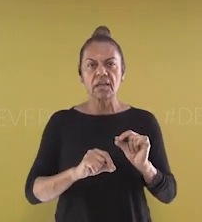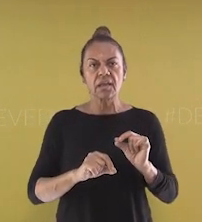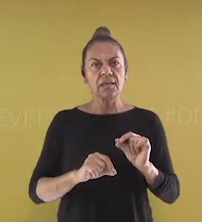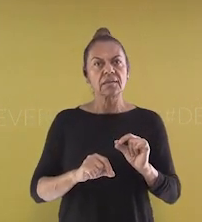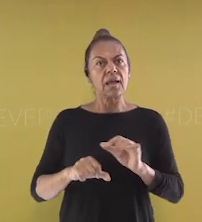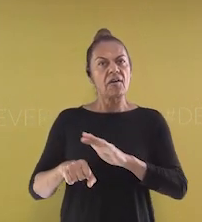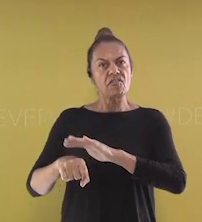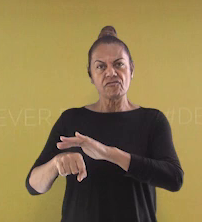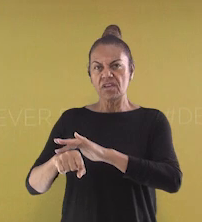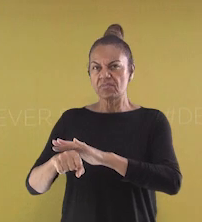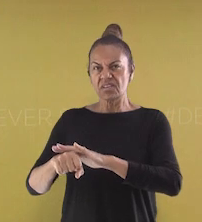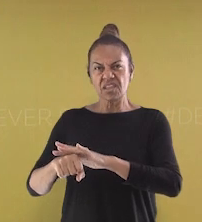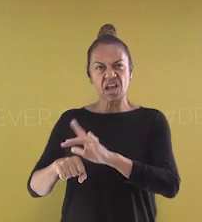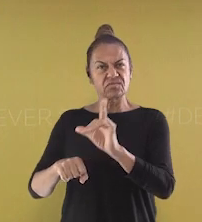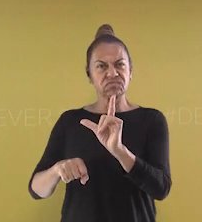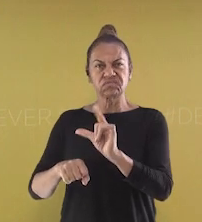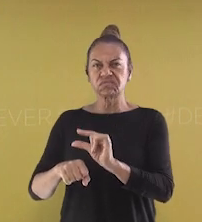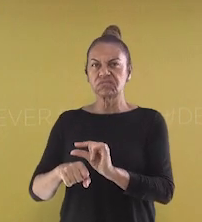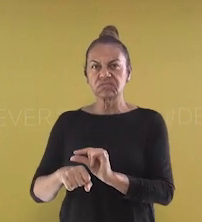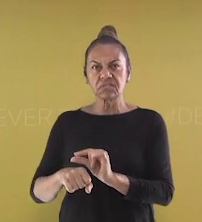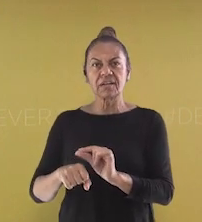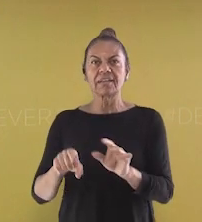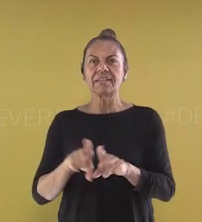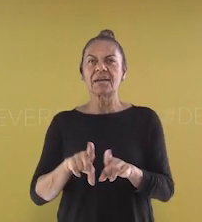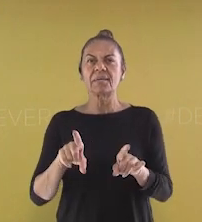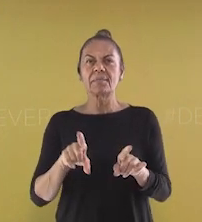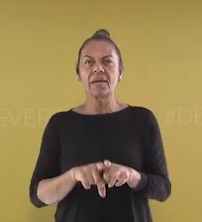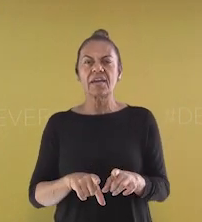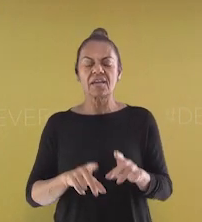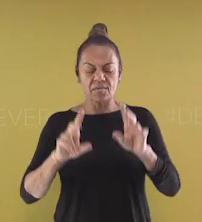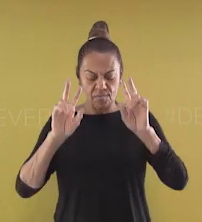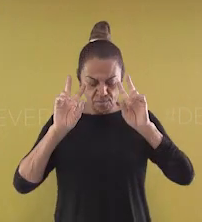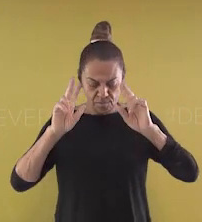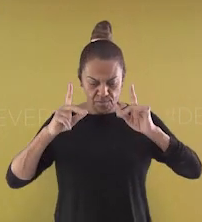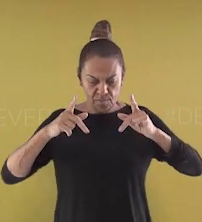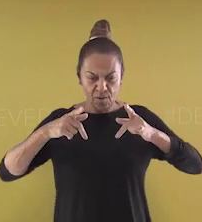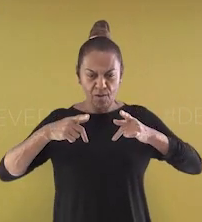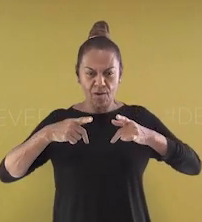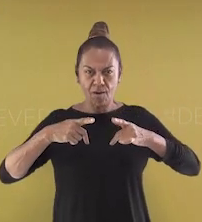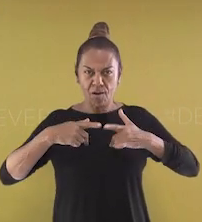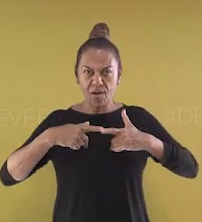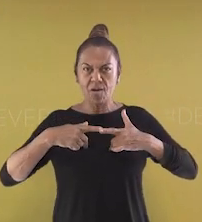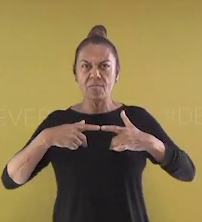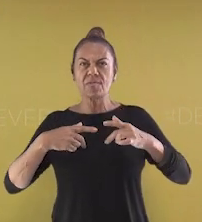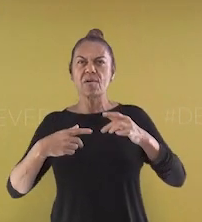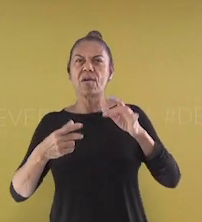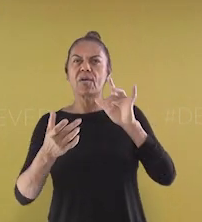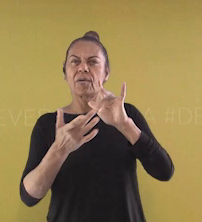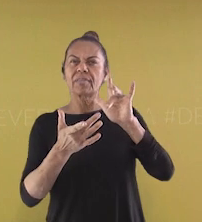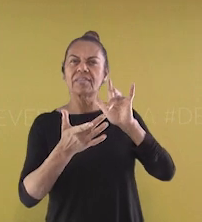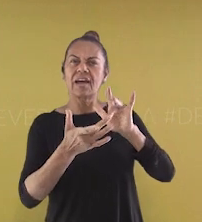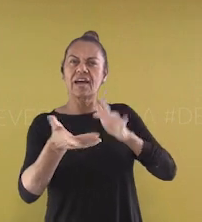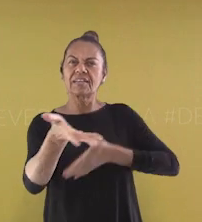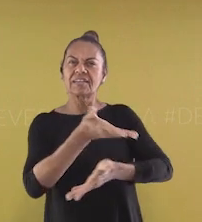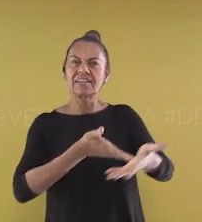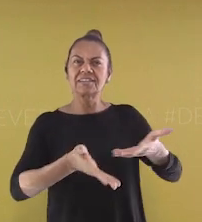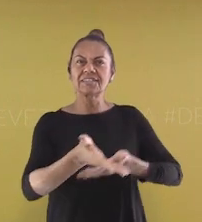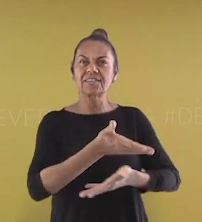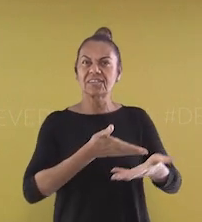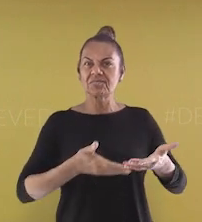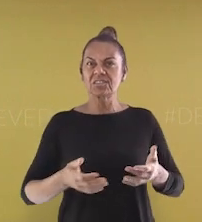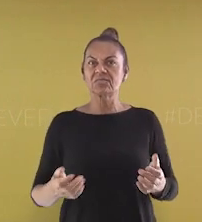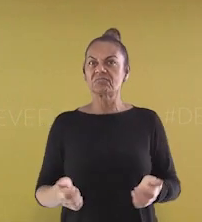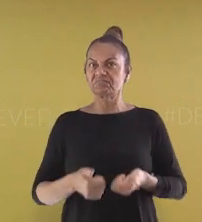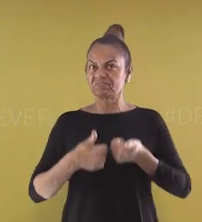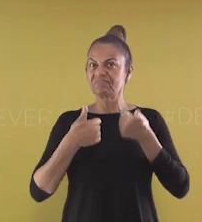de não padecer de enfermidades, é estar também em harmonia consigo mesmo e com o meio.